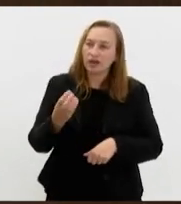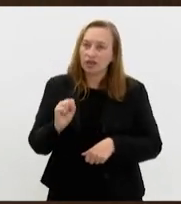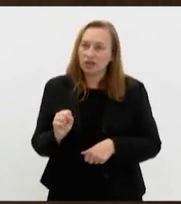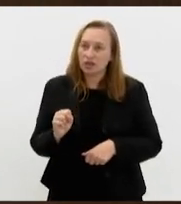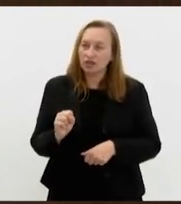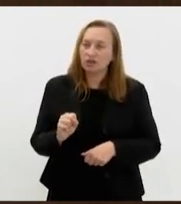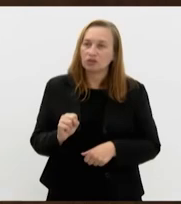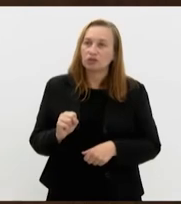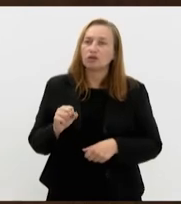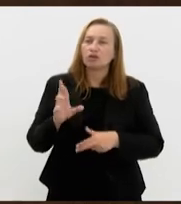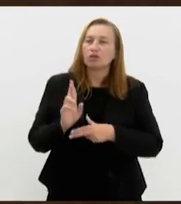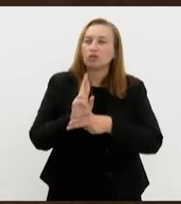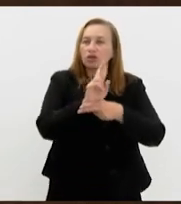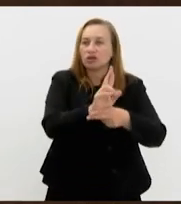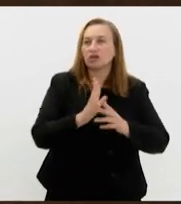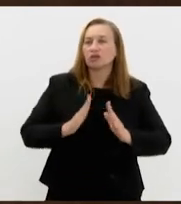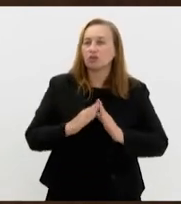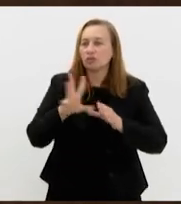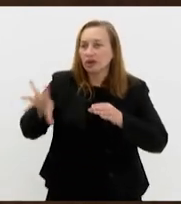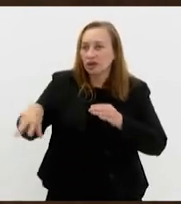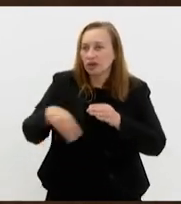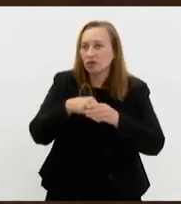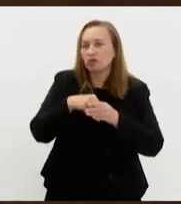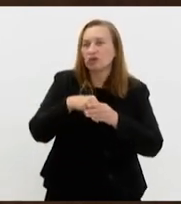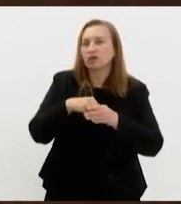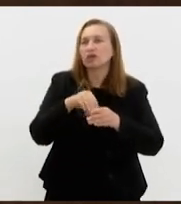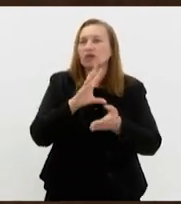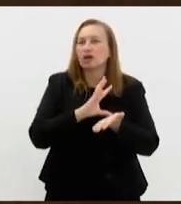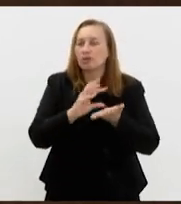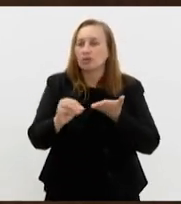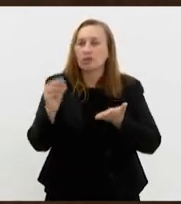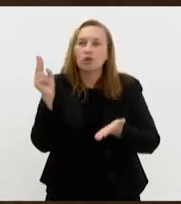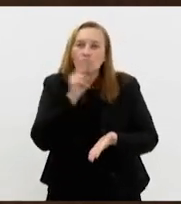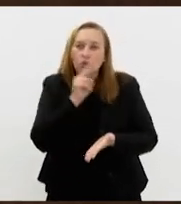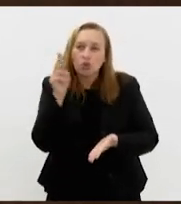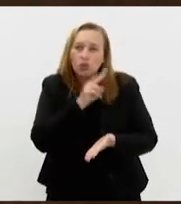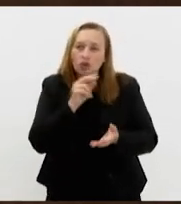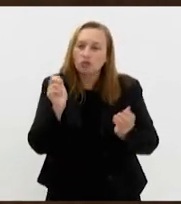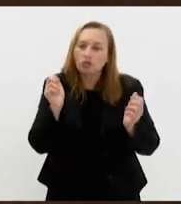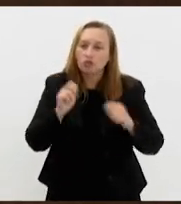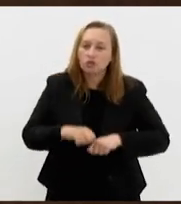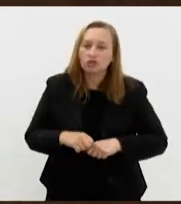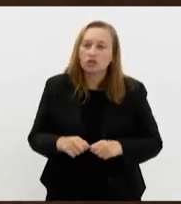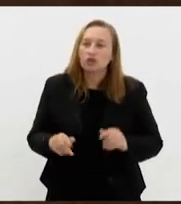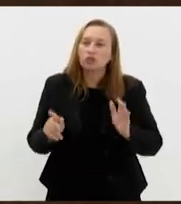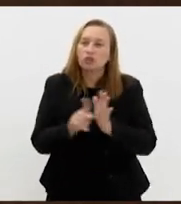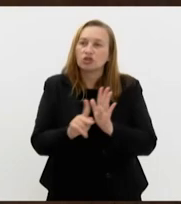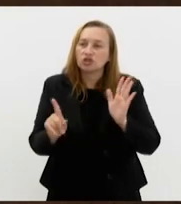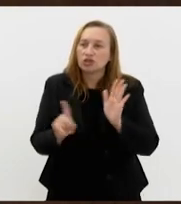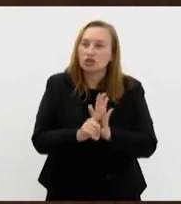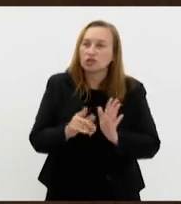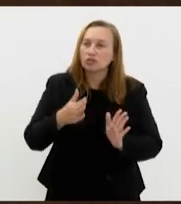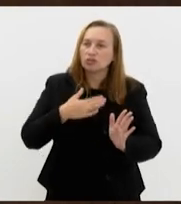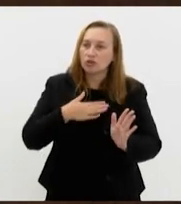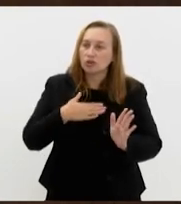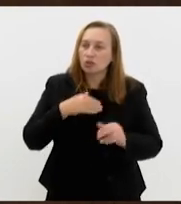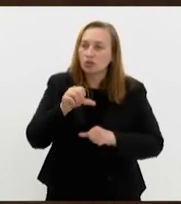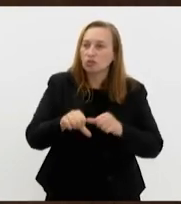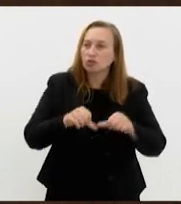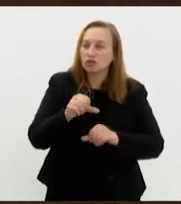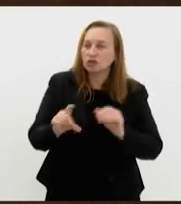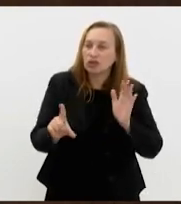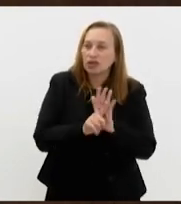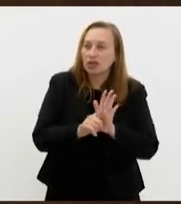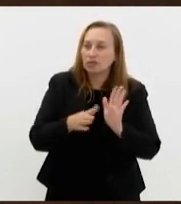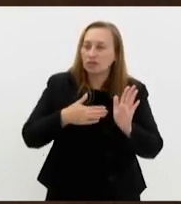casa, Dr. Robson, para incluir na pauta, o mais urgente possível, um projeto de lei de minha autoria, mudando a lei de